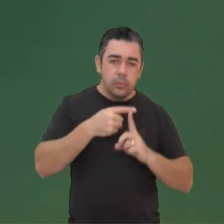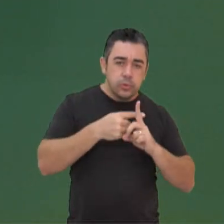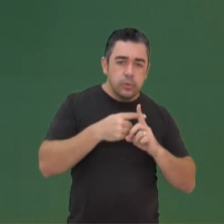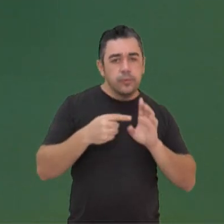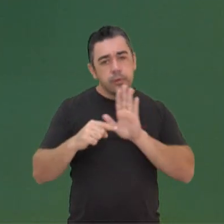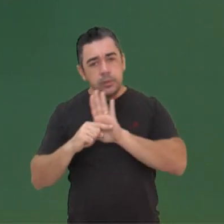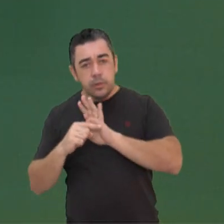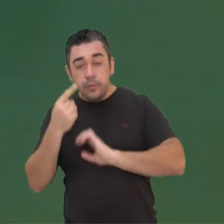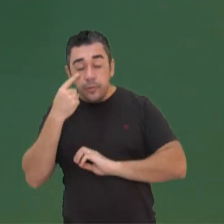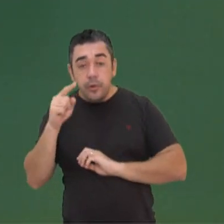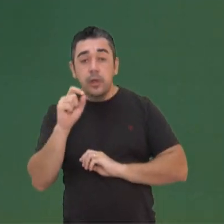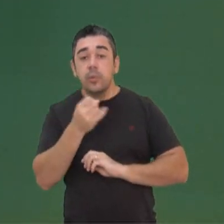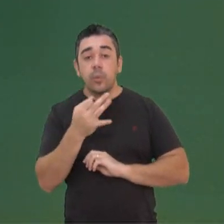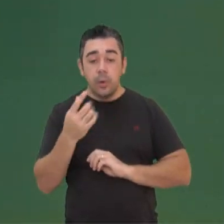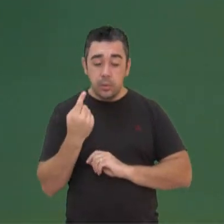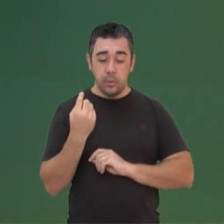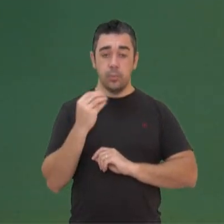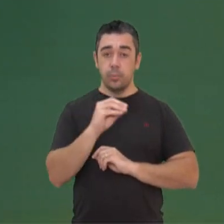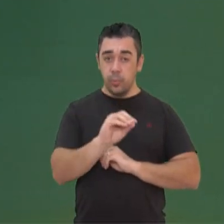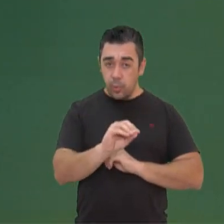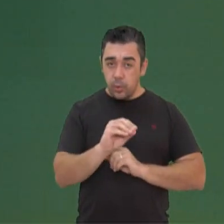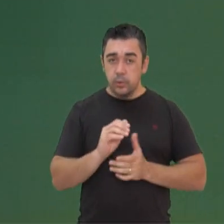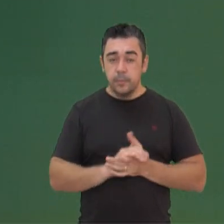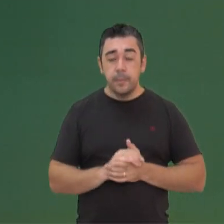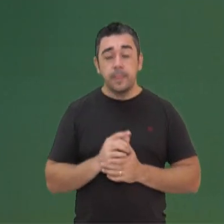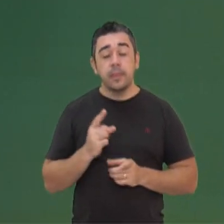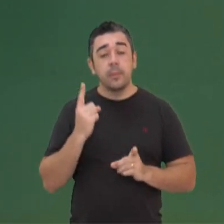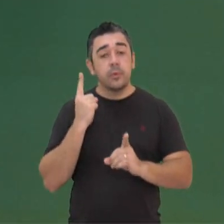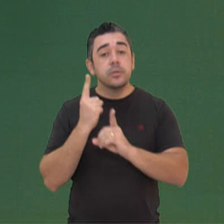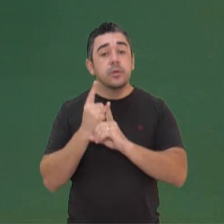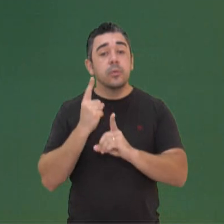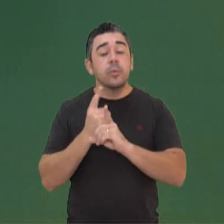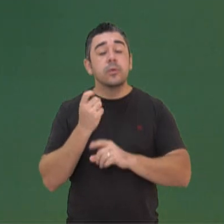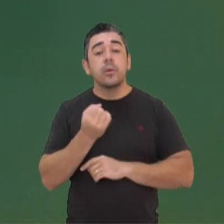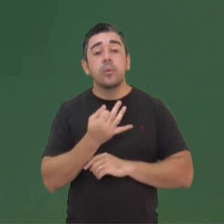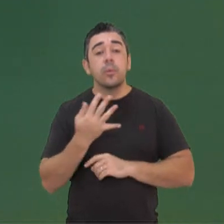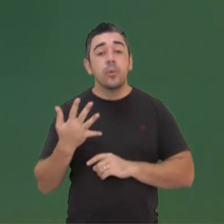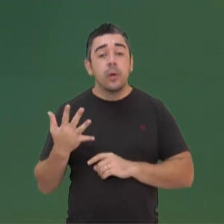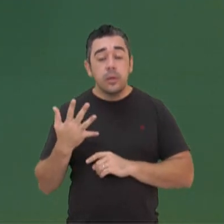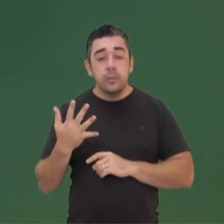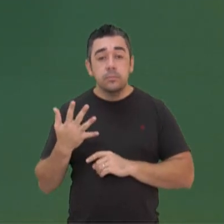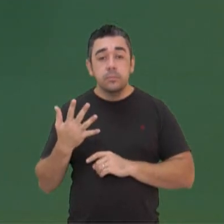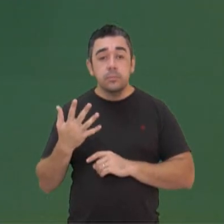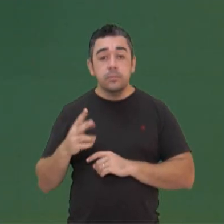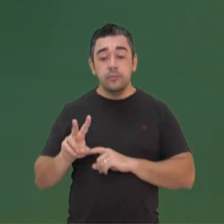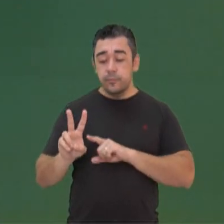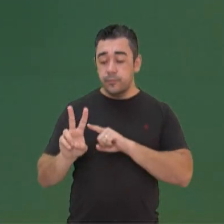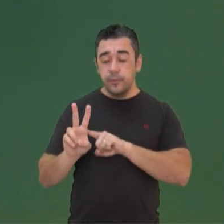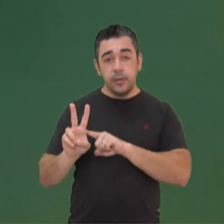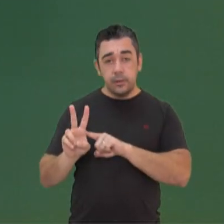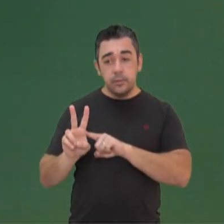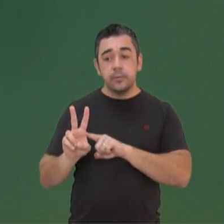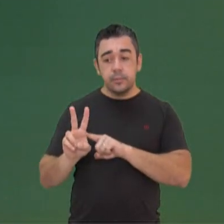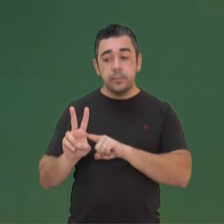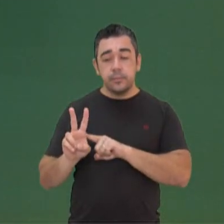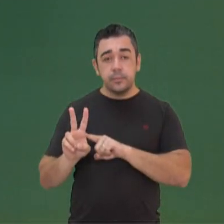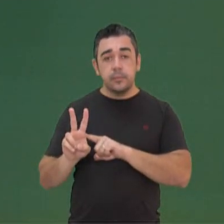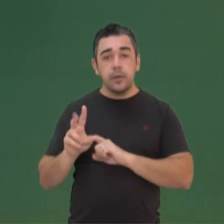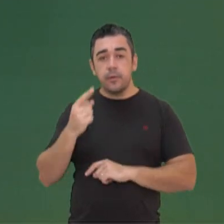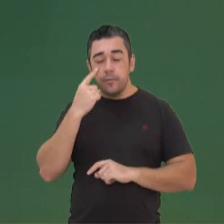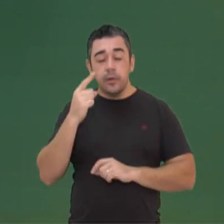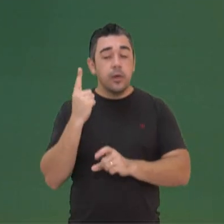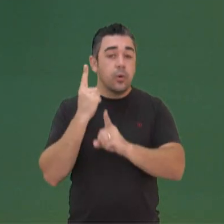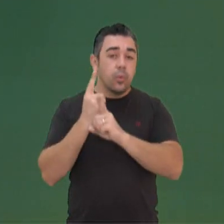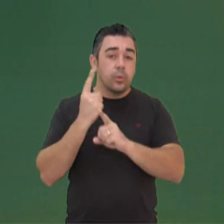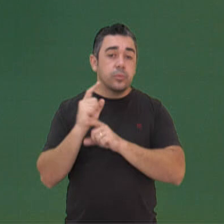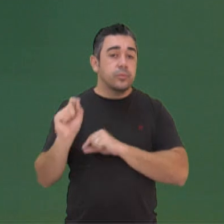aqui na tua tabelinha. E por último, determine o potencial elétrico desse ponto. Então procura qual que é o símbolo que